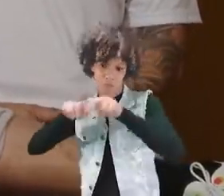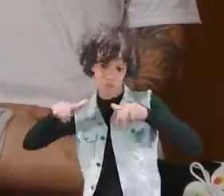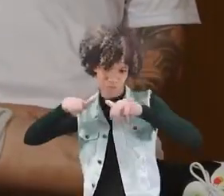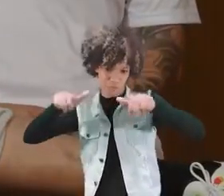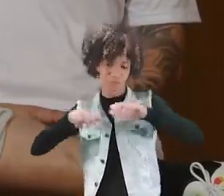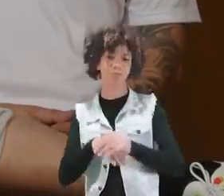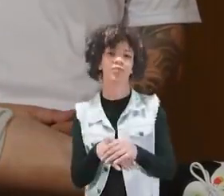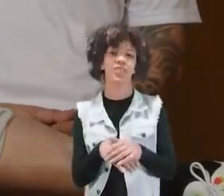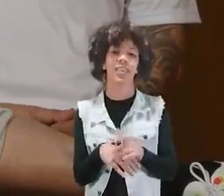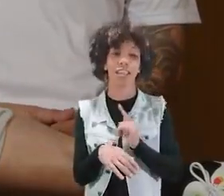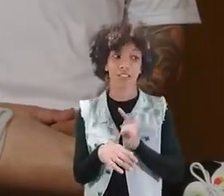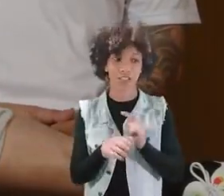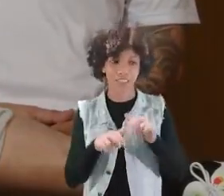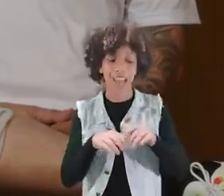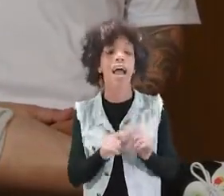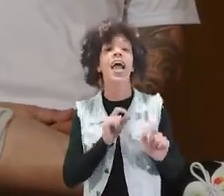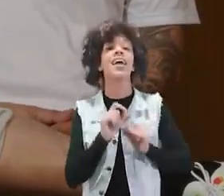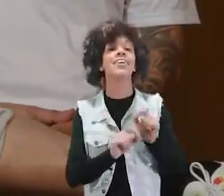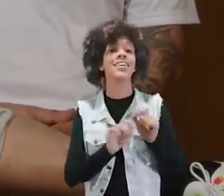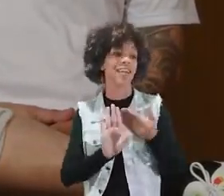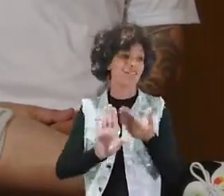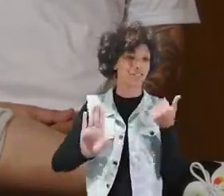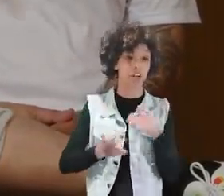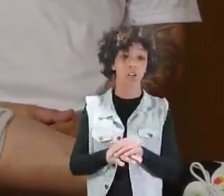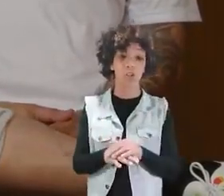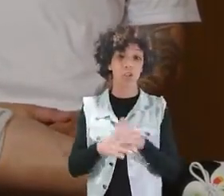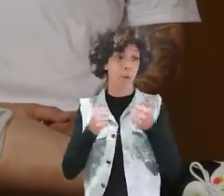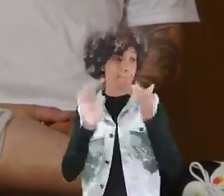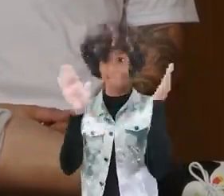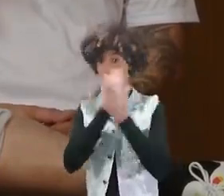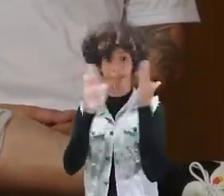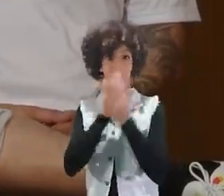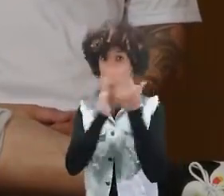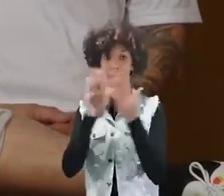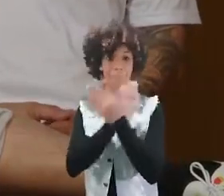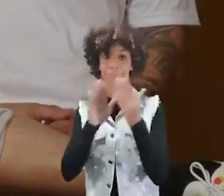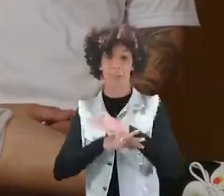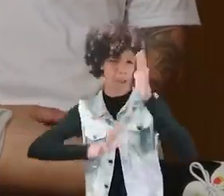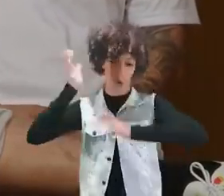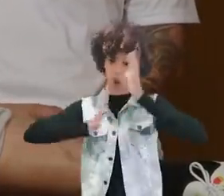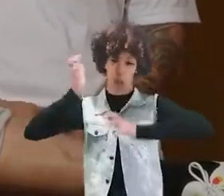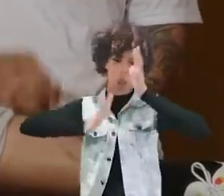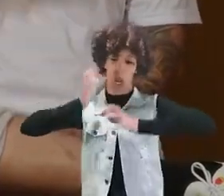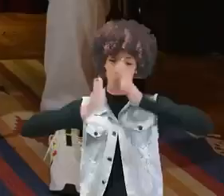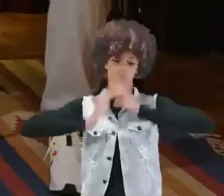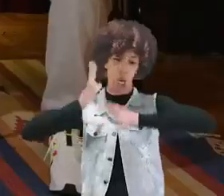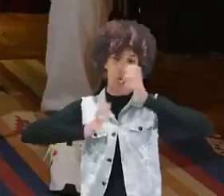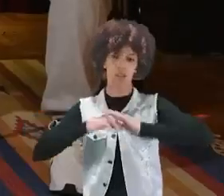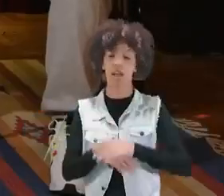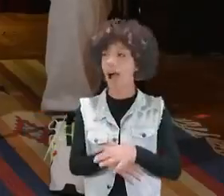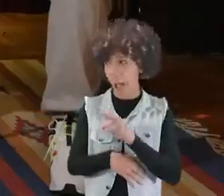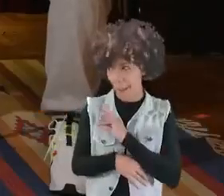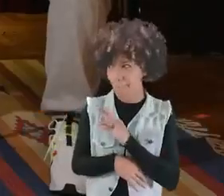os caras ficaram na frente corredor Polônia quem tava de fora só viu o ônibus assim mané a porrada comendo lá